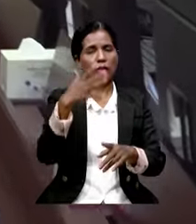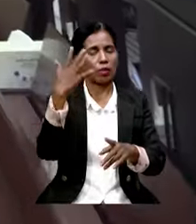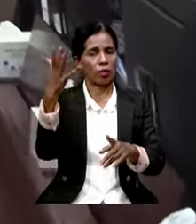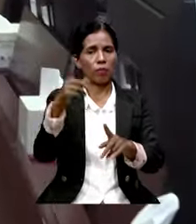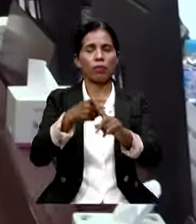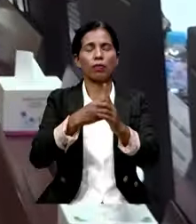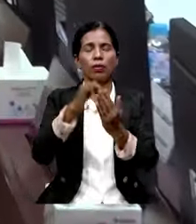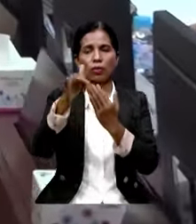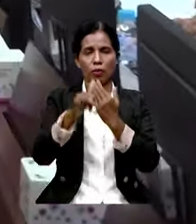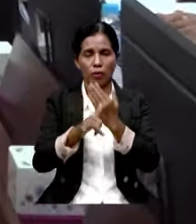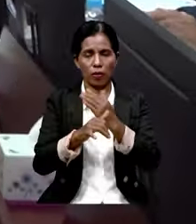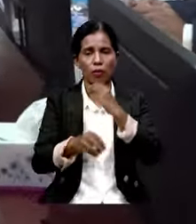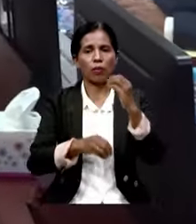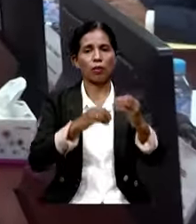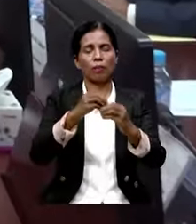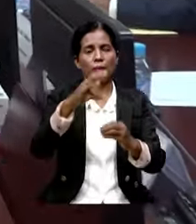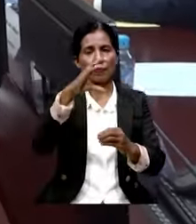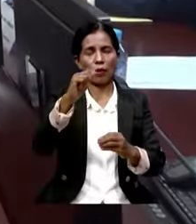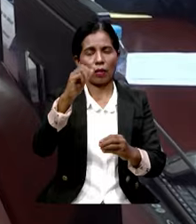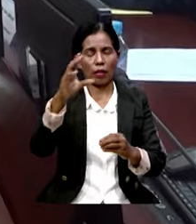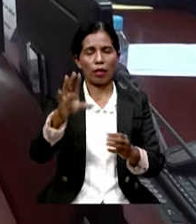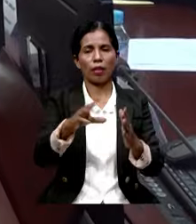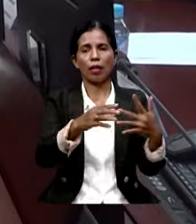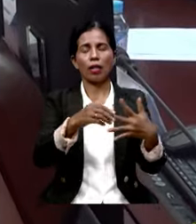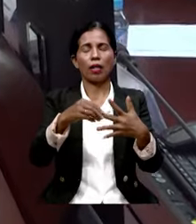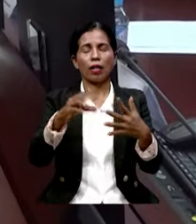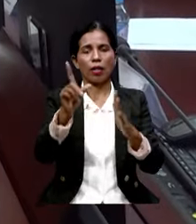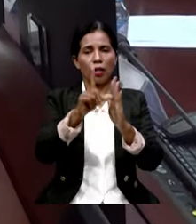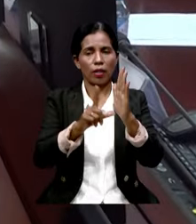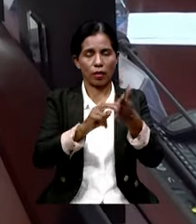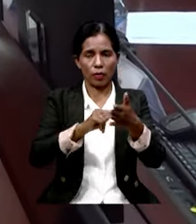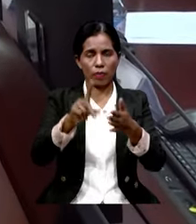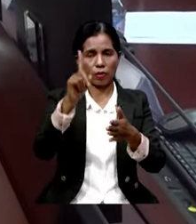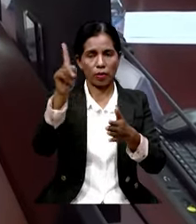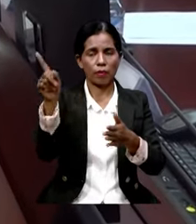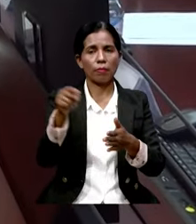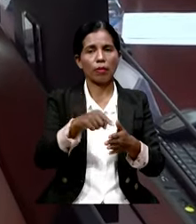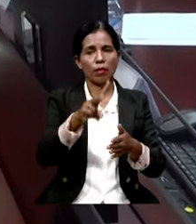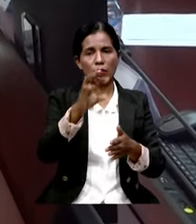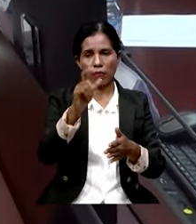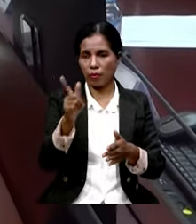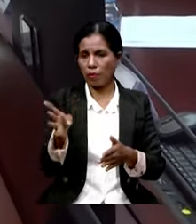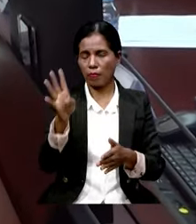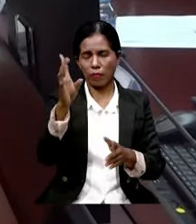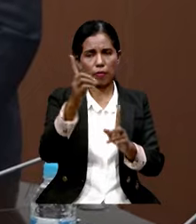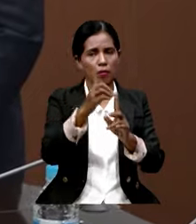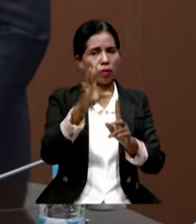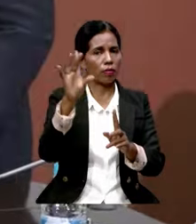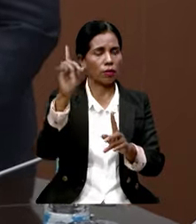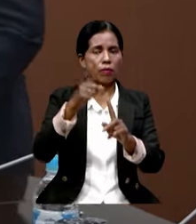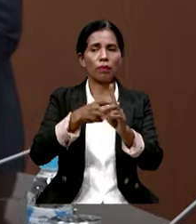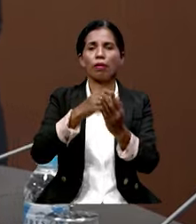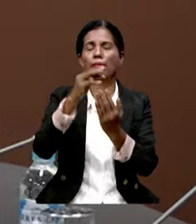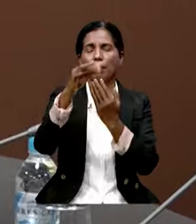Fulanzulio, coraba CAC nebe altera huse lei número I de barra reun rua Ronulo resen hat e a loron Walu Fulamayo,